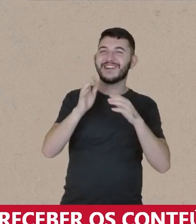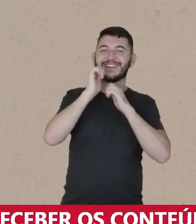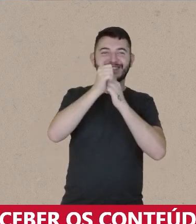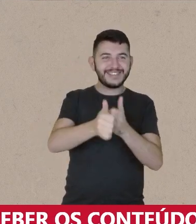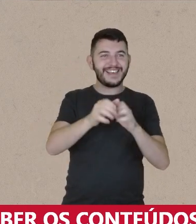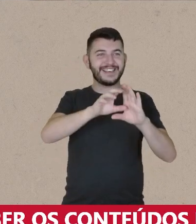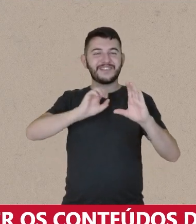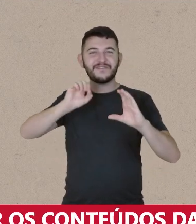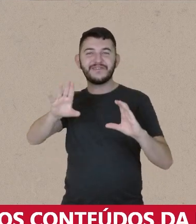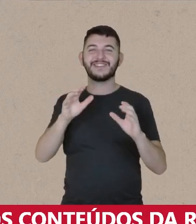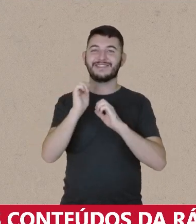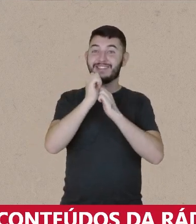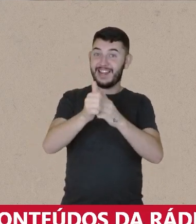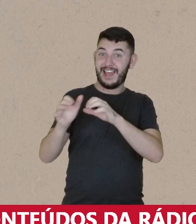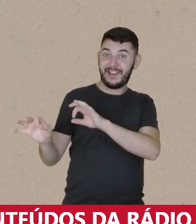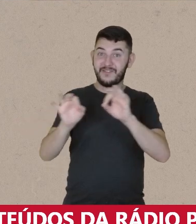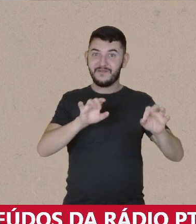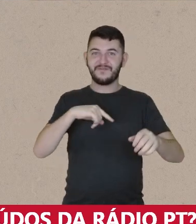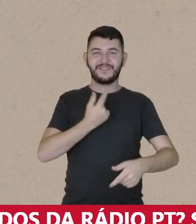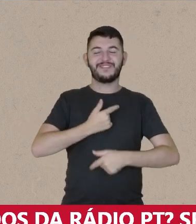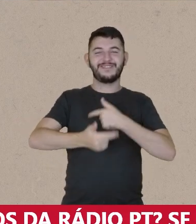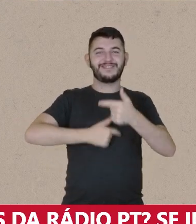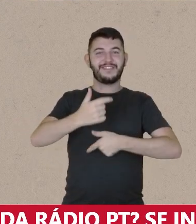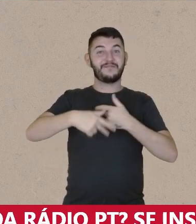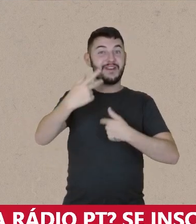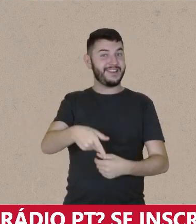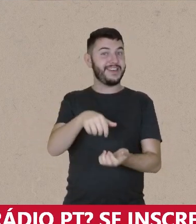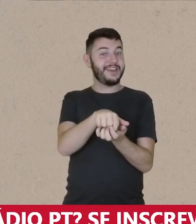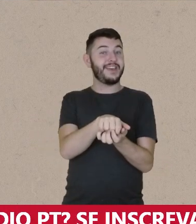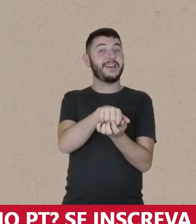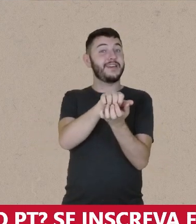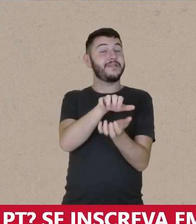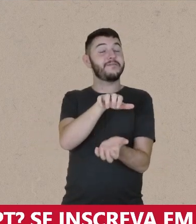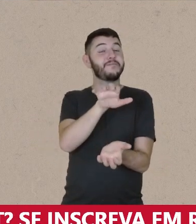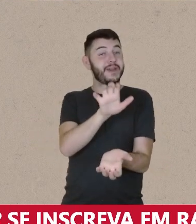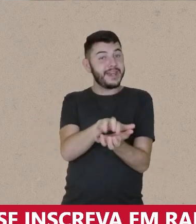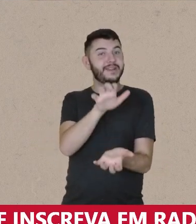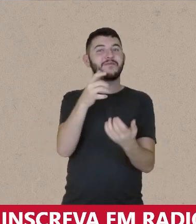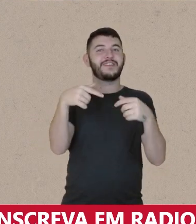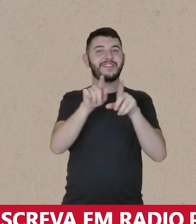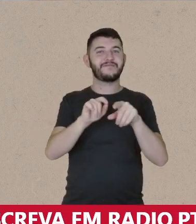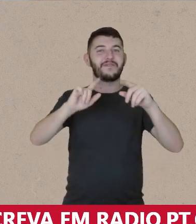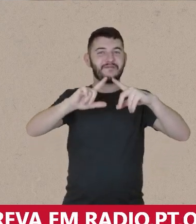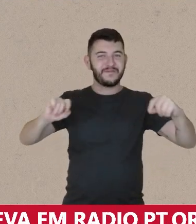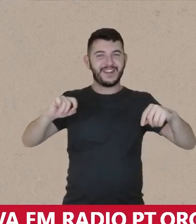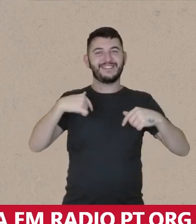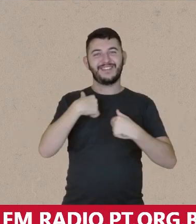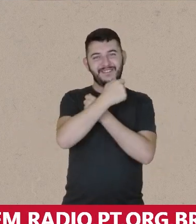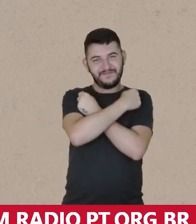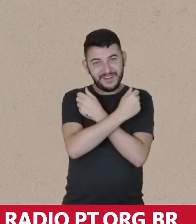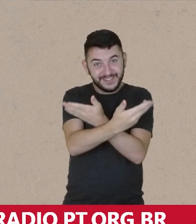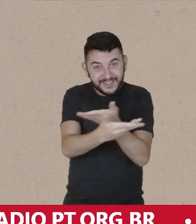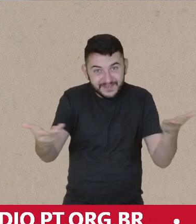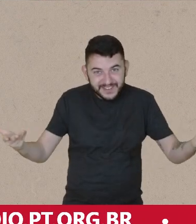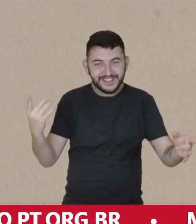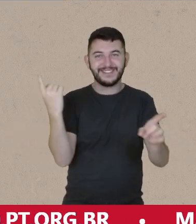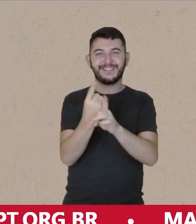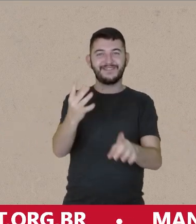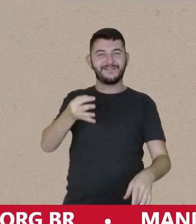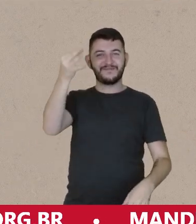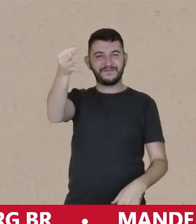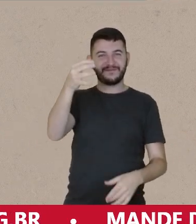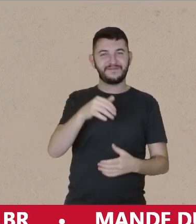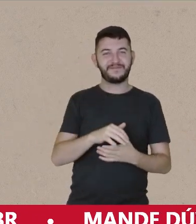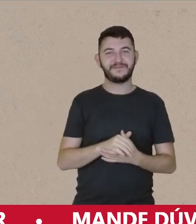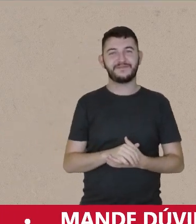compartilha, acompanha o que a gente tem feito aqui em Pernambuco e lá em Brasília também. Um grande abraço para vocês e até a próxima.